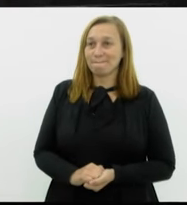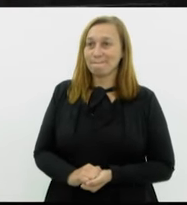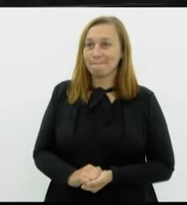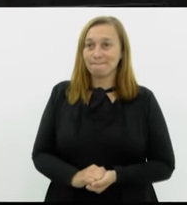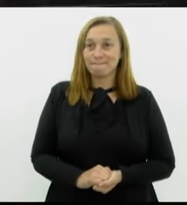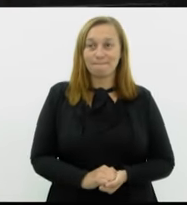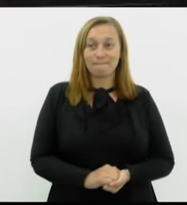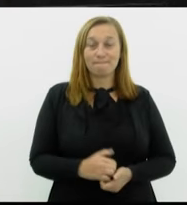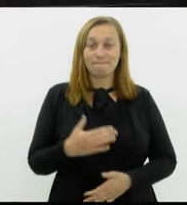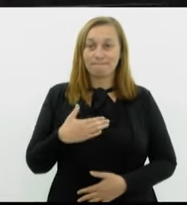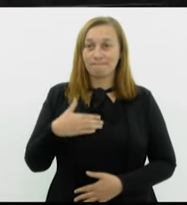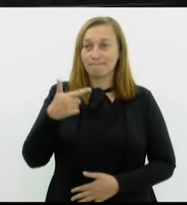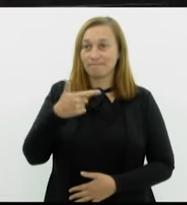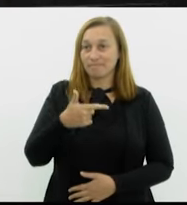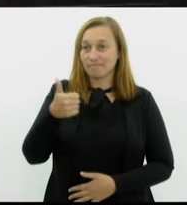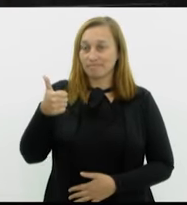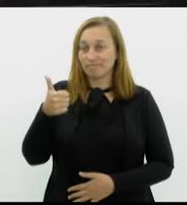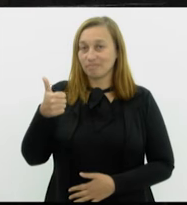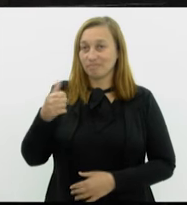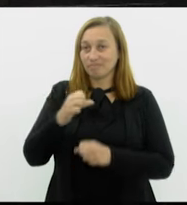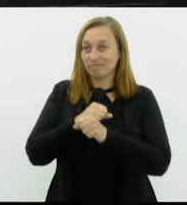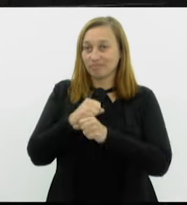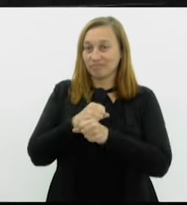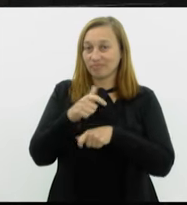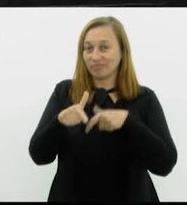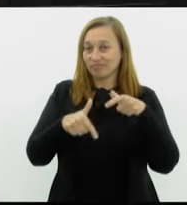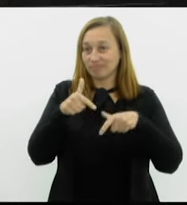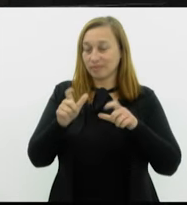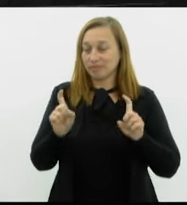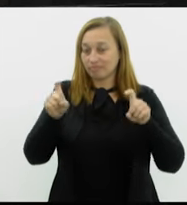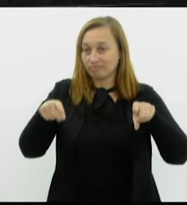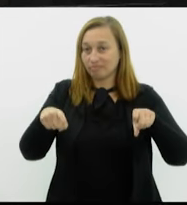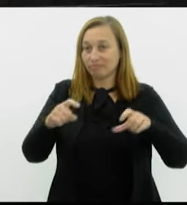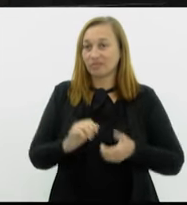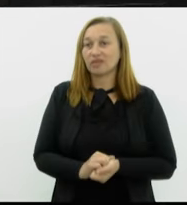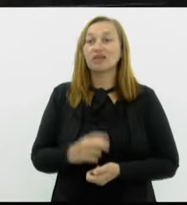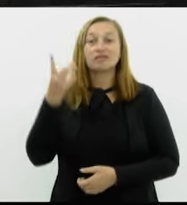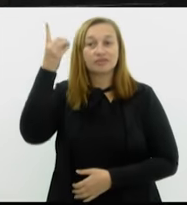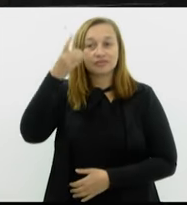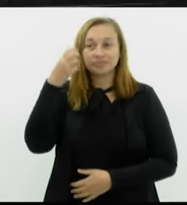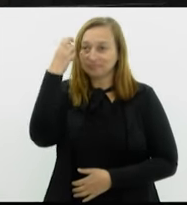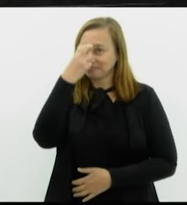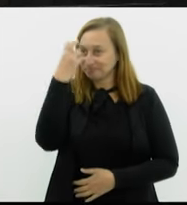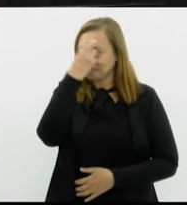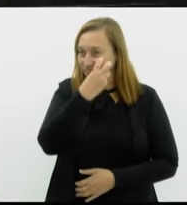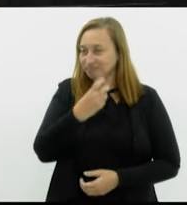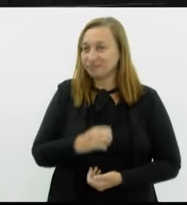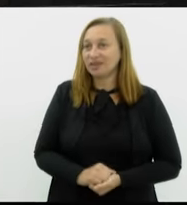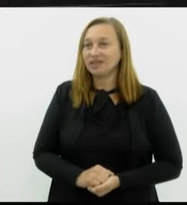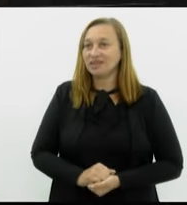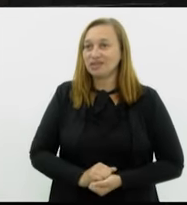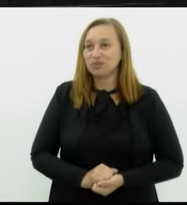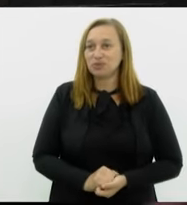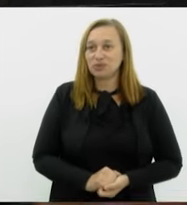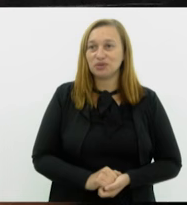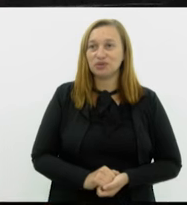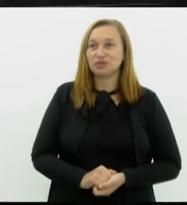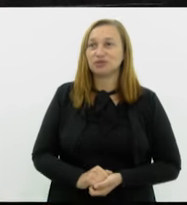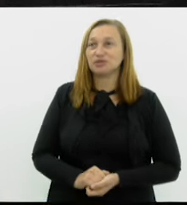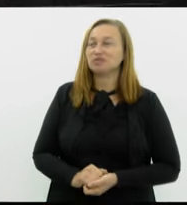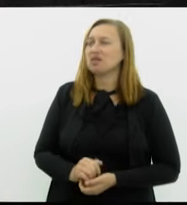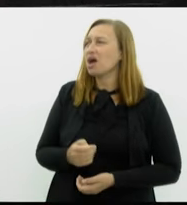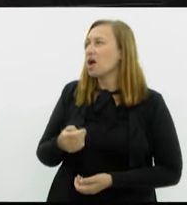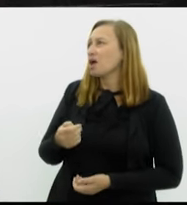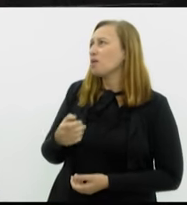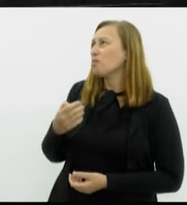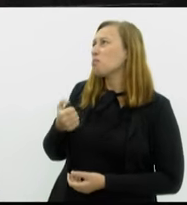com meus 21 anos de mandato, deputada Verônica, já sou um pouco